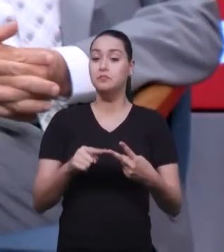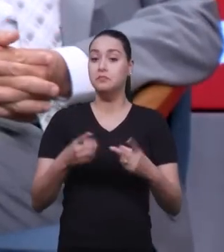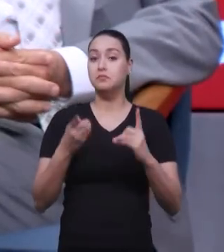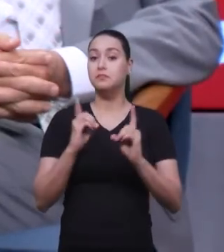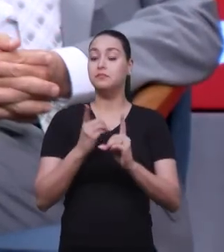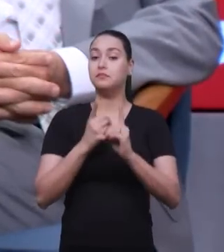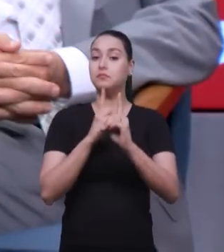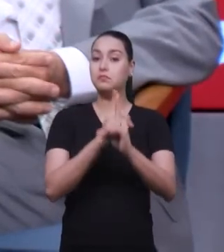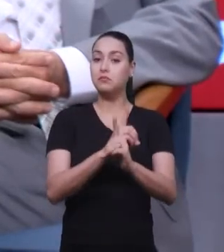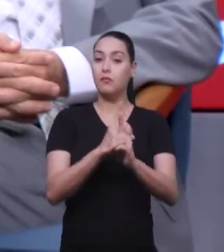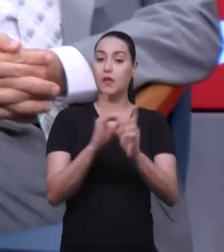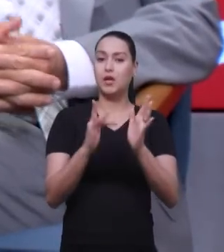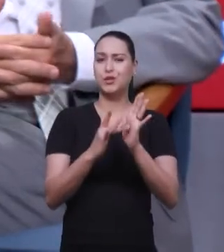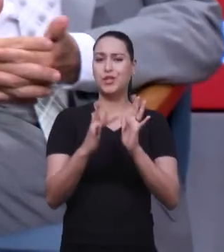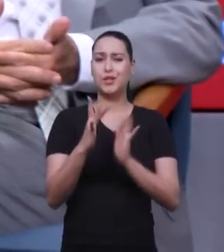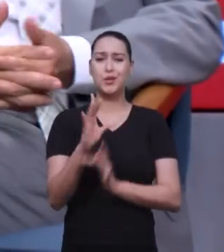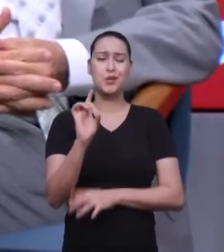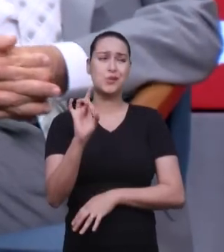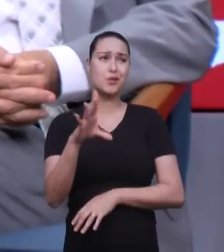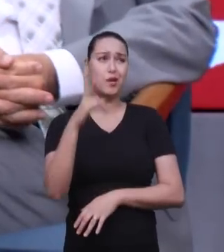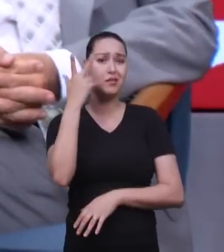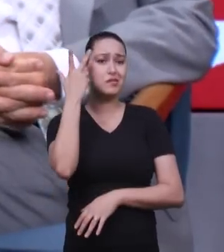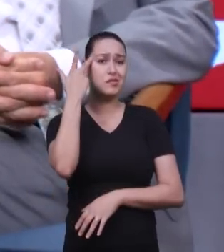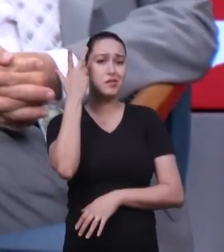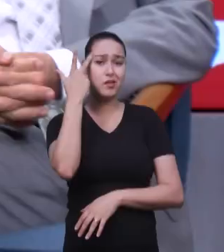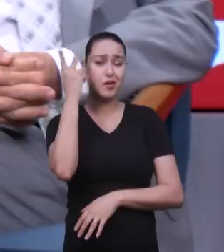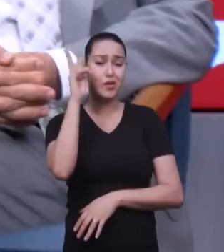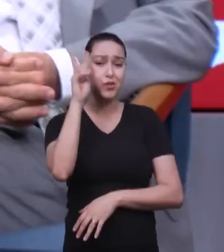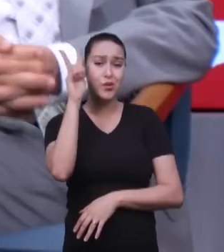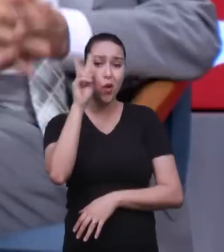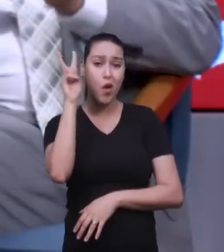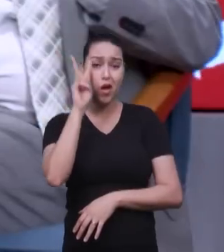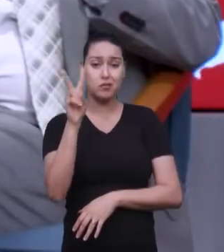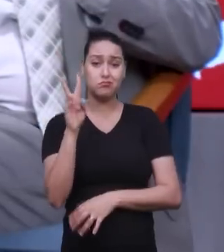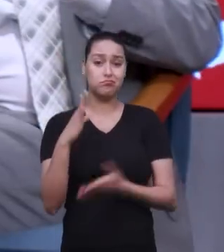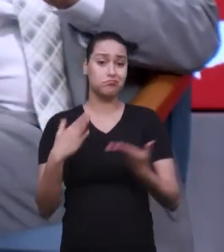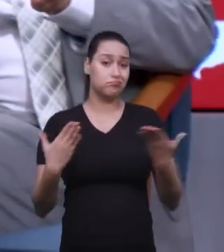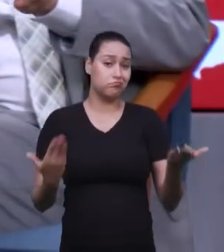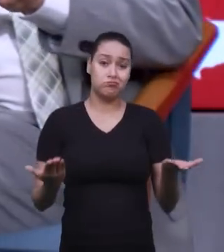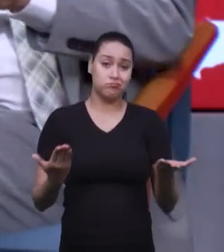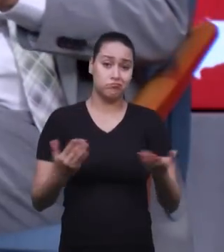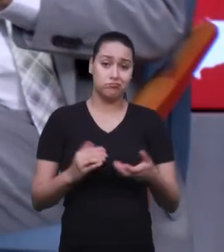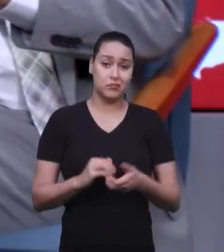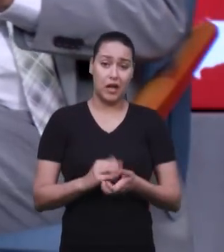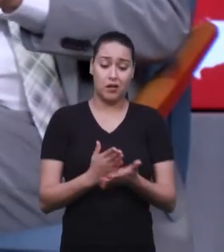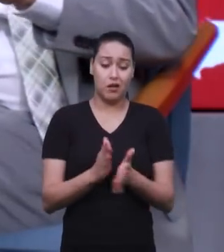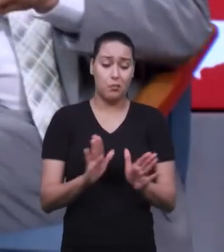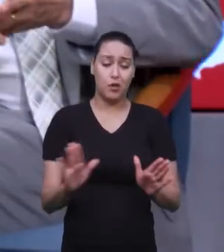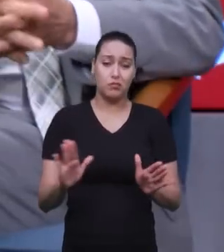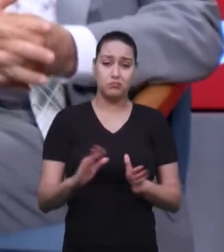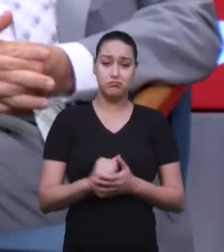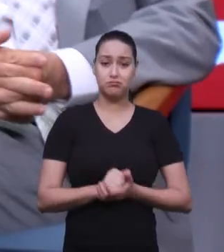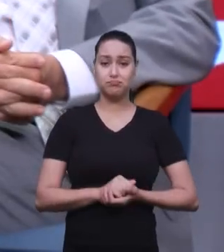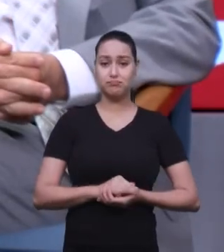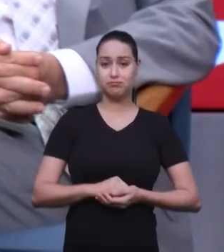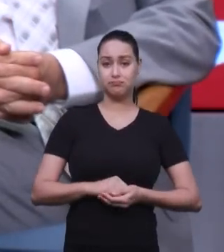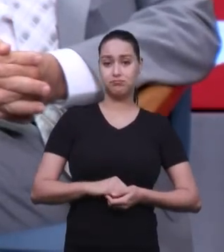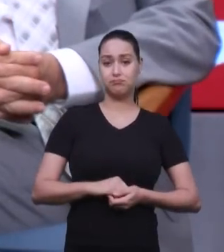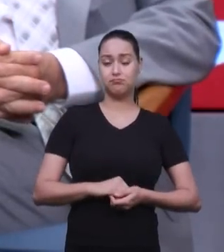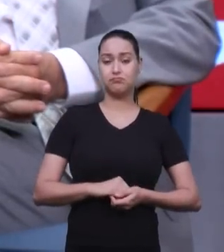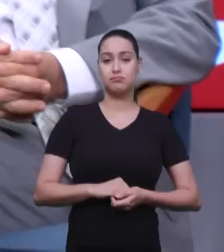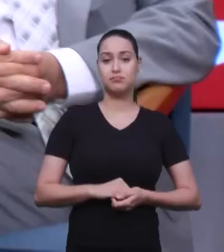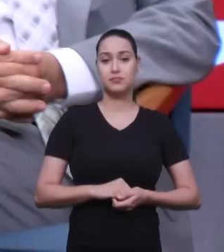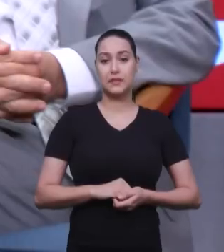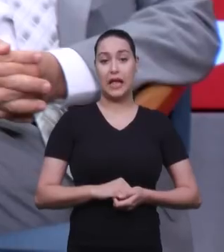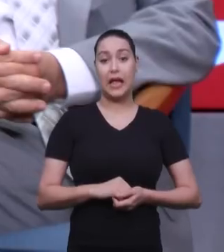discípulos, Jesus foi uma história. Naquele momento que eles caminhavam, Jesus tinha sido uma